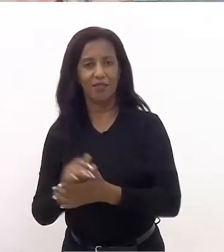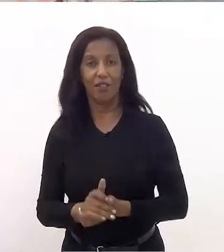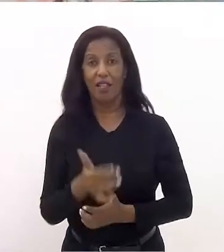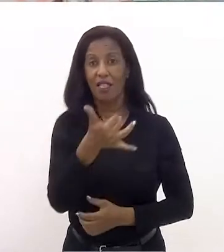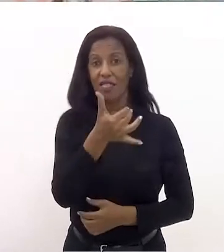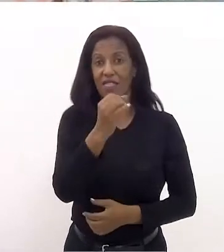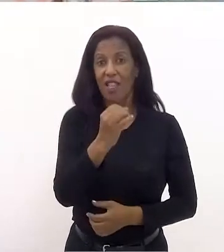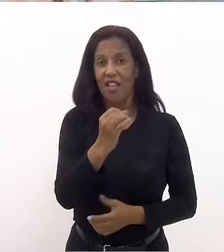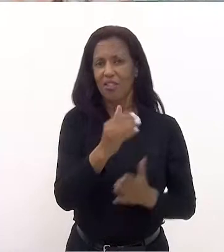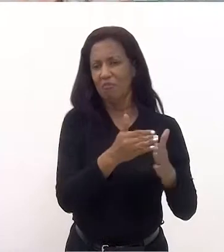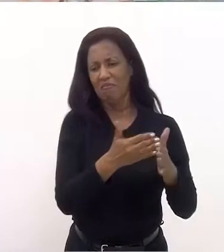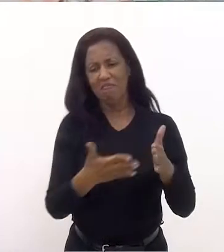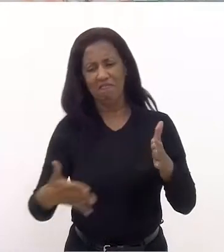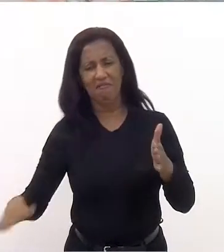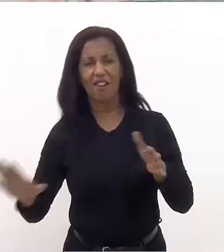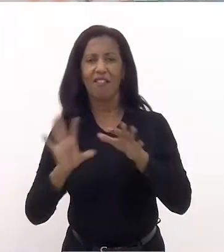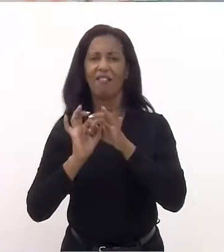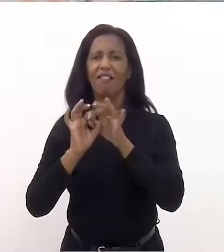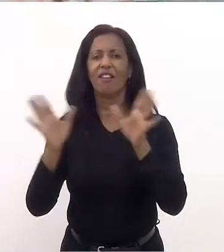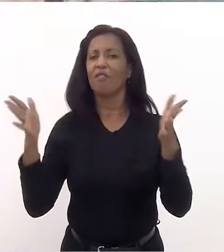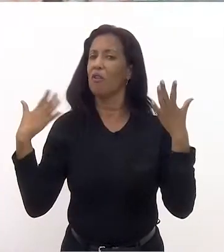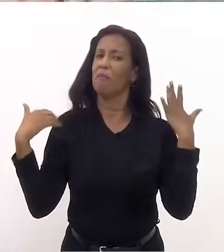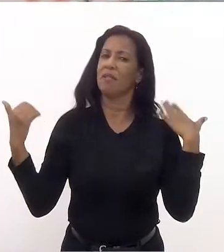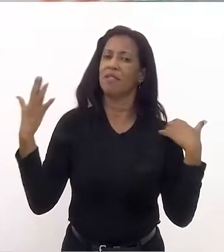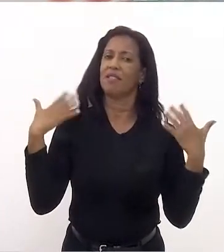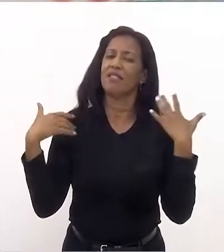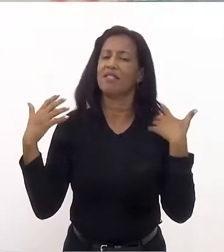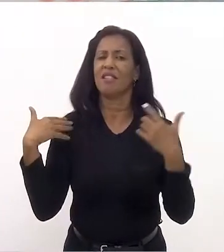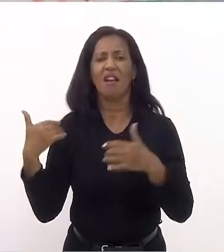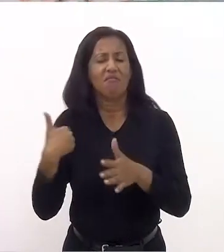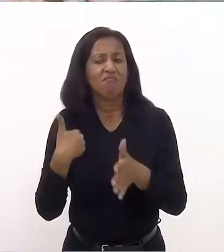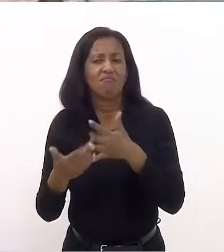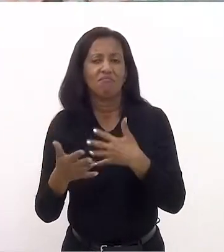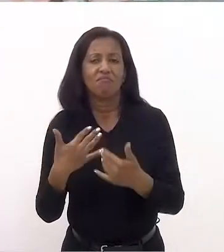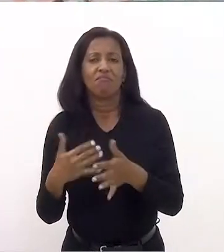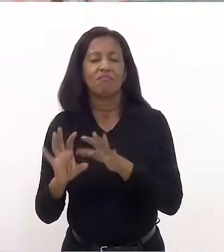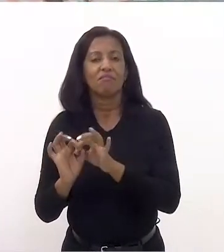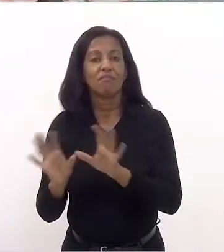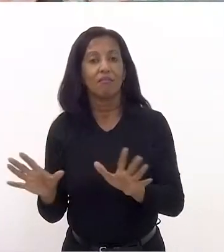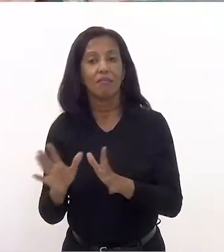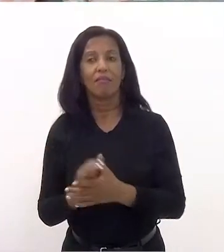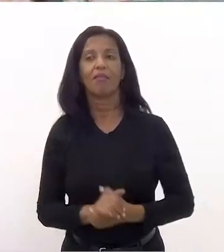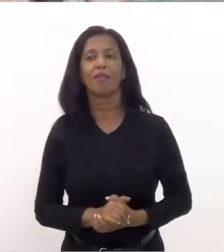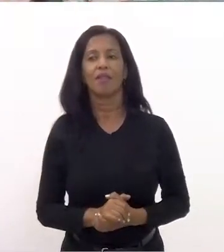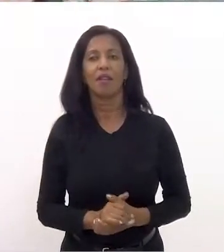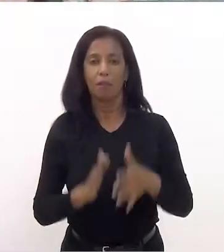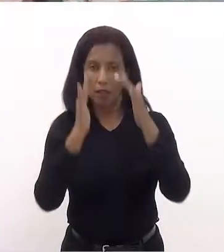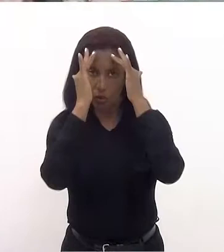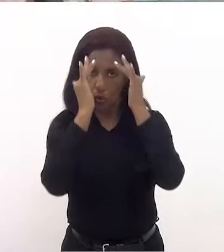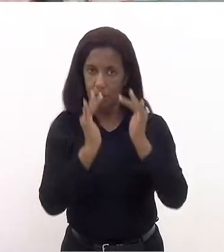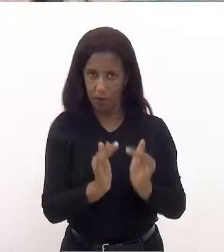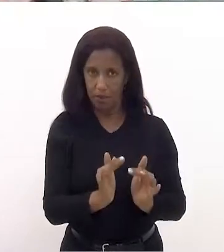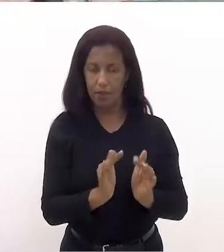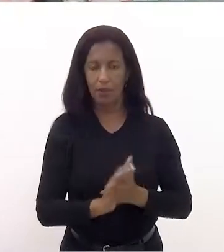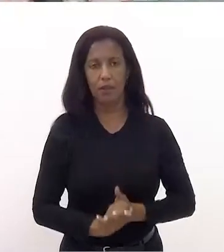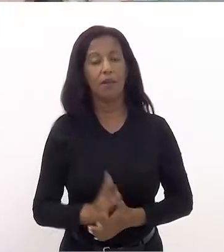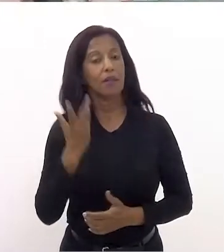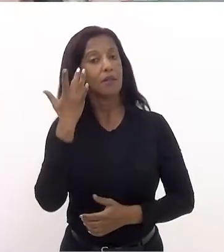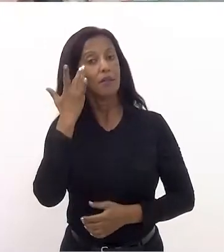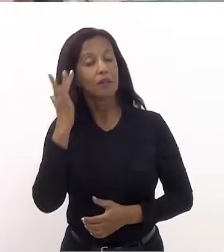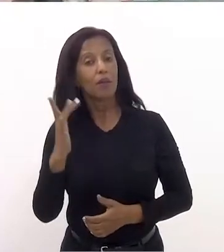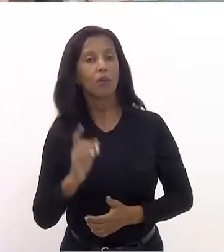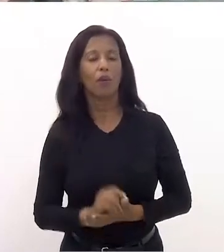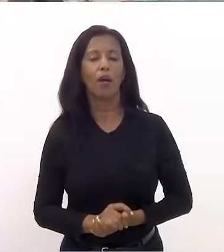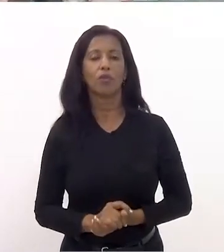livre. Às 10 horas em diante eu podia ficar livre. Aí eu passeava, fazia o que eu queria, né? Mas eu obedecia.